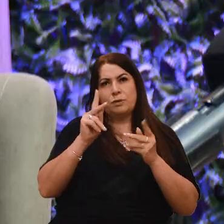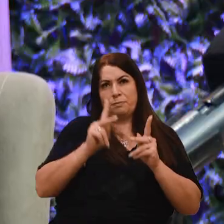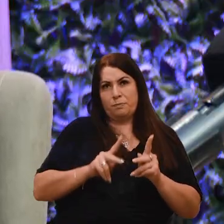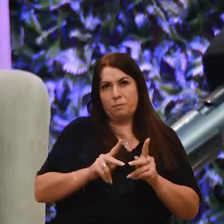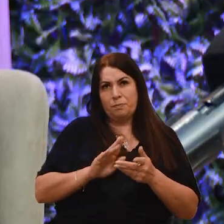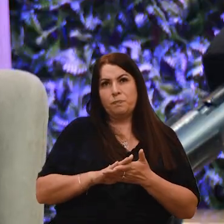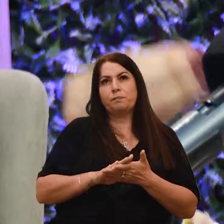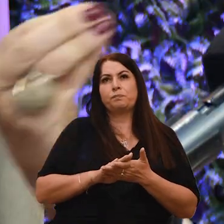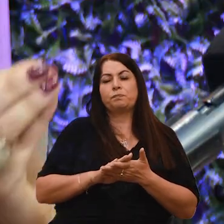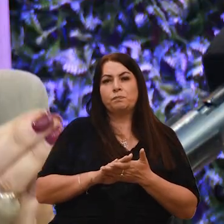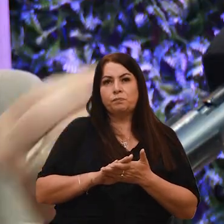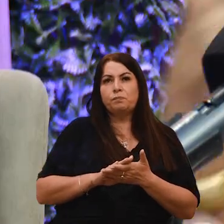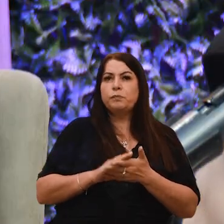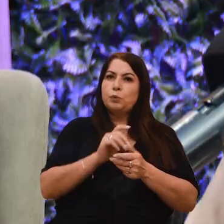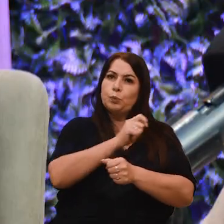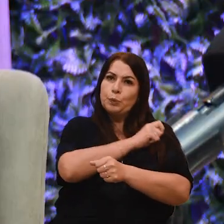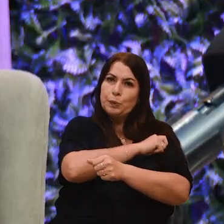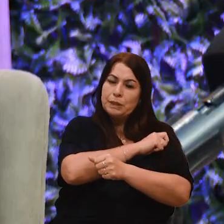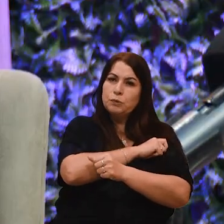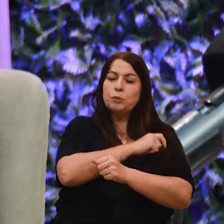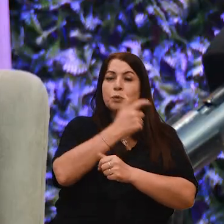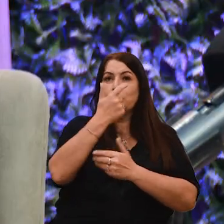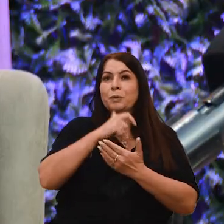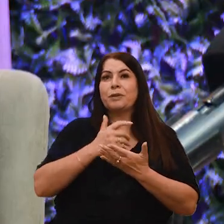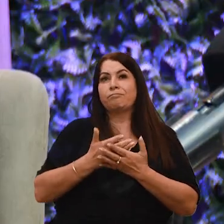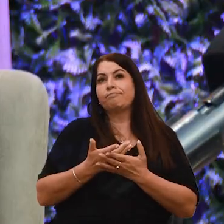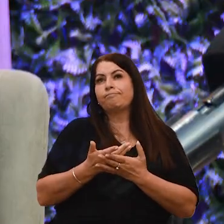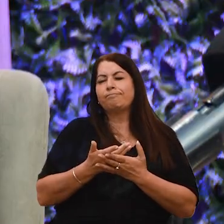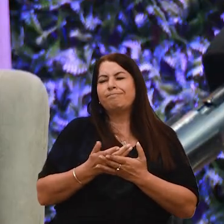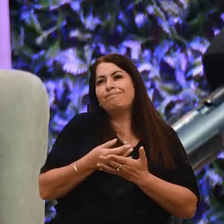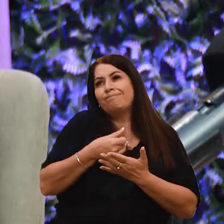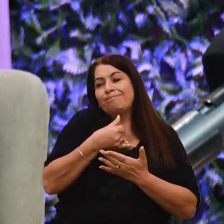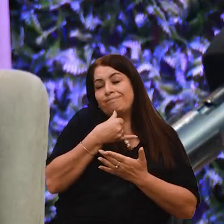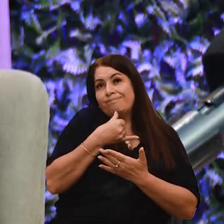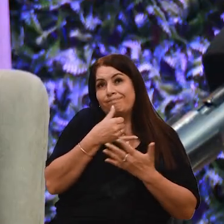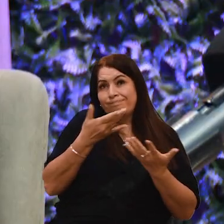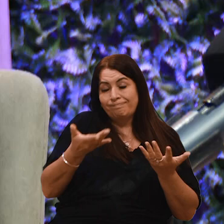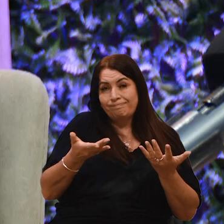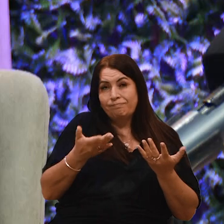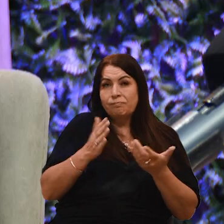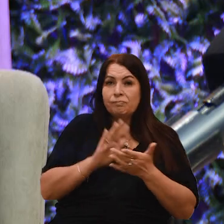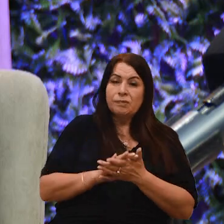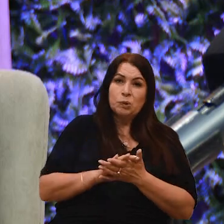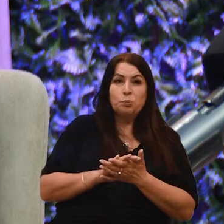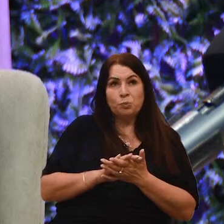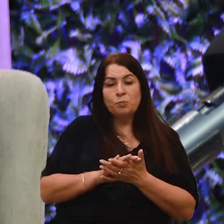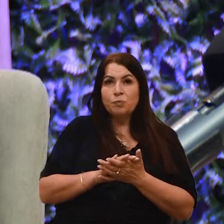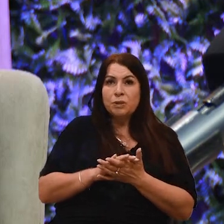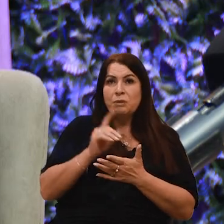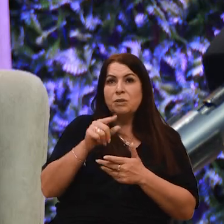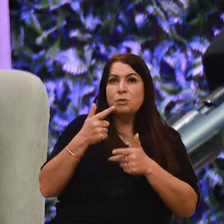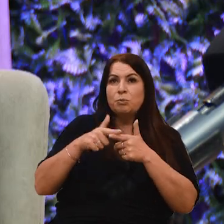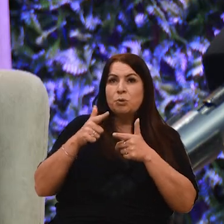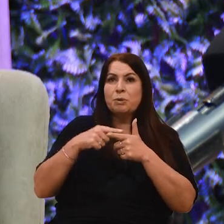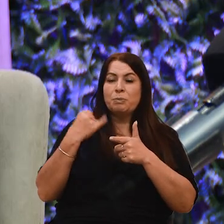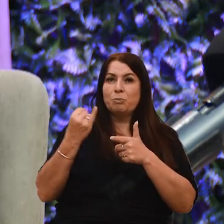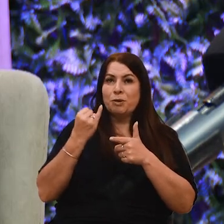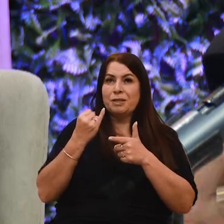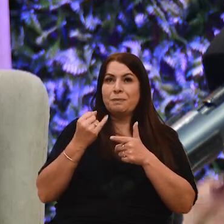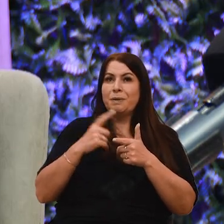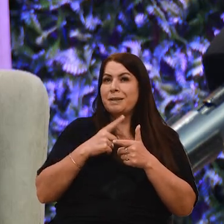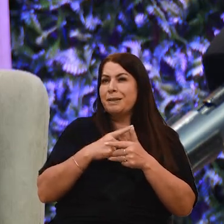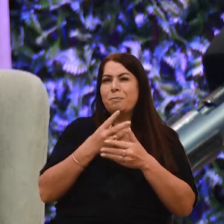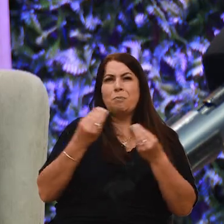pessoas, sabe? E os estudantes, eu acho triste um pouco isso, porque esse é um programa importante, mas